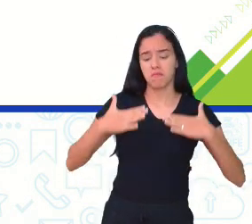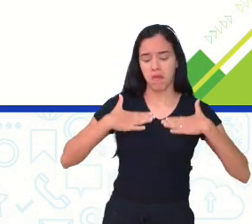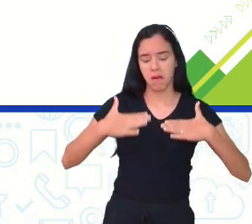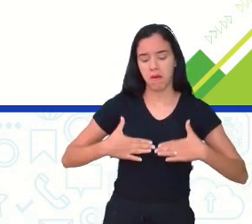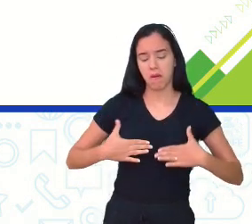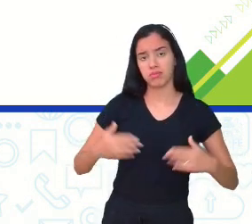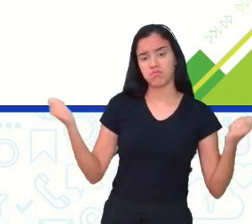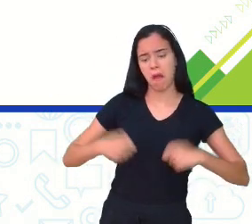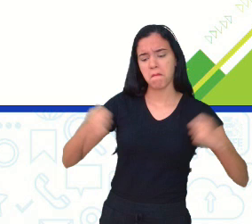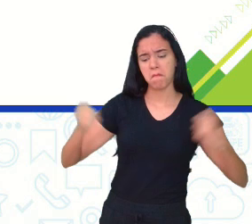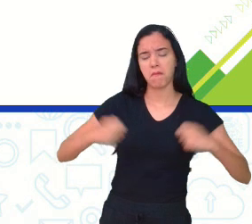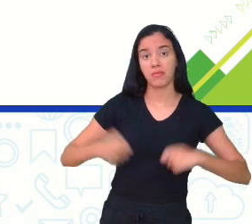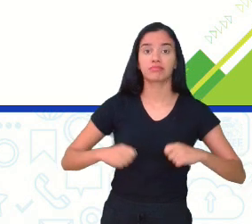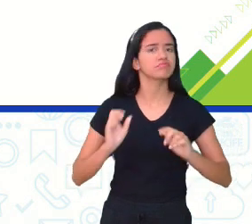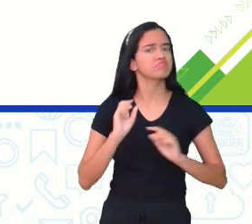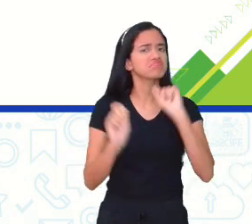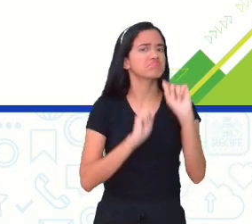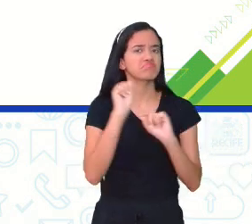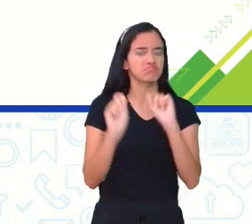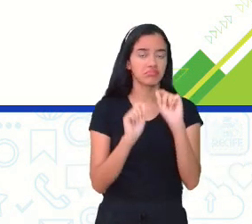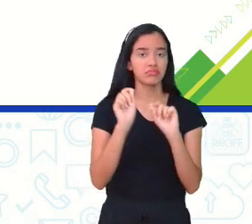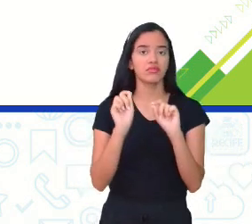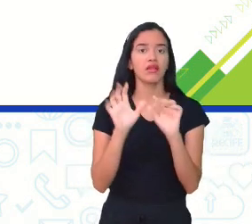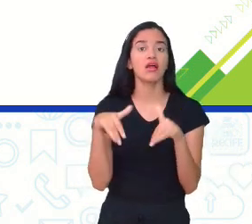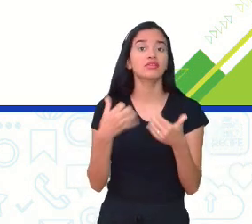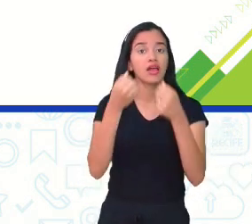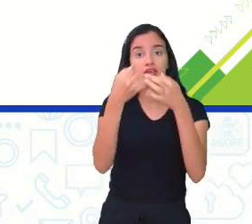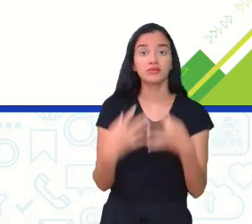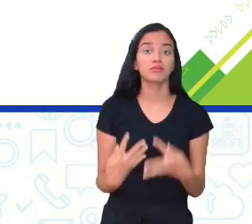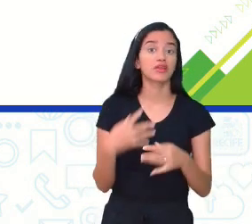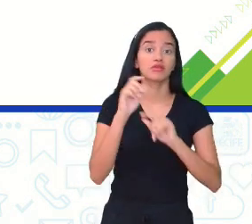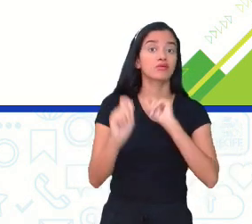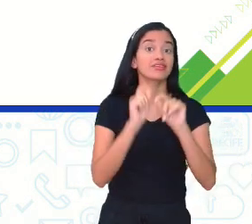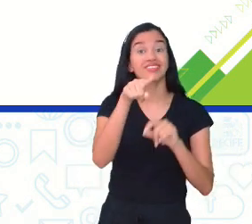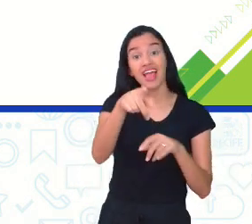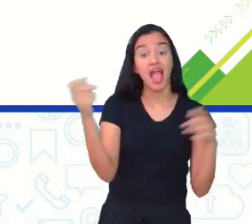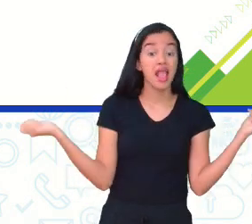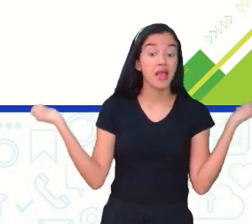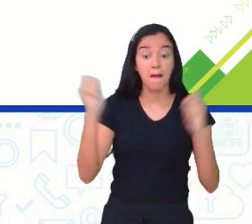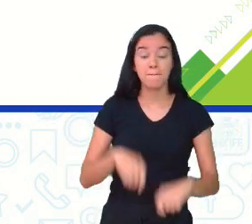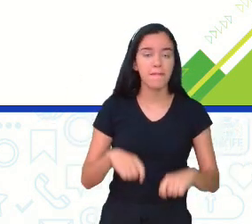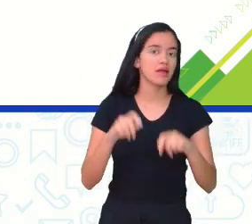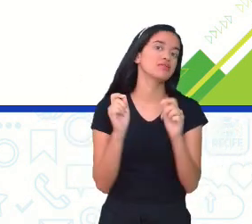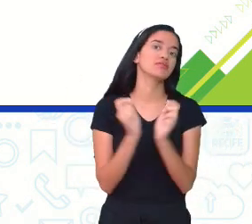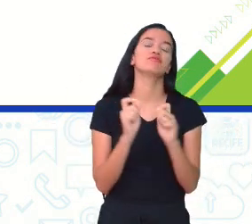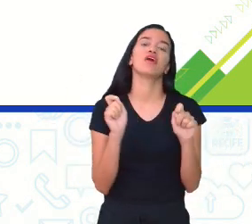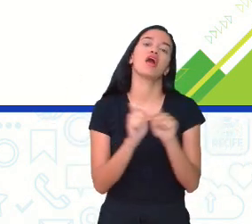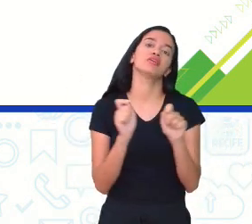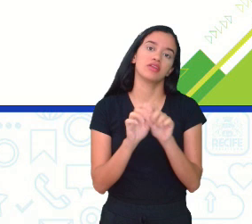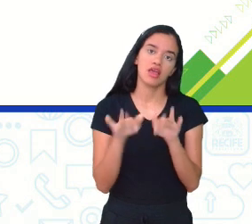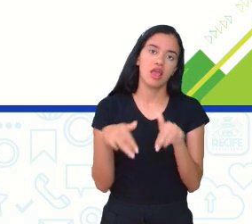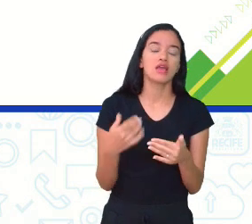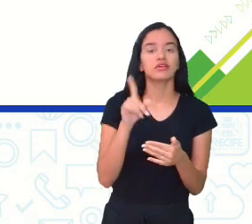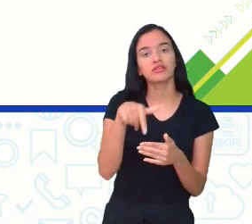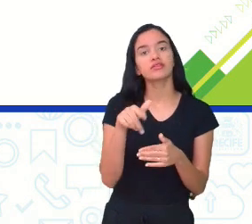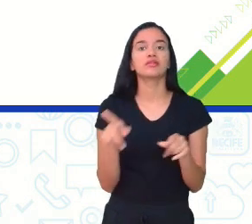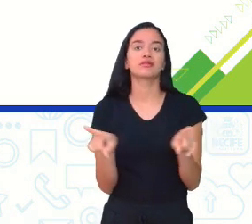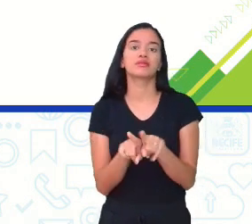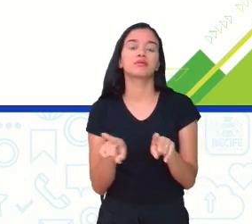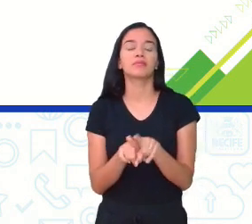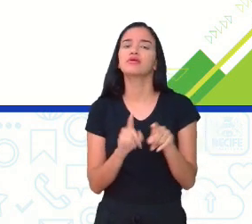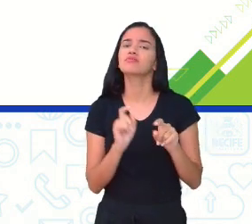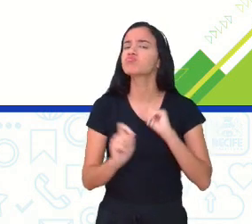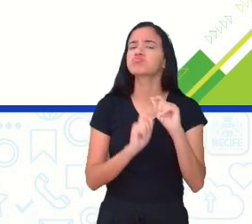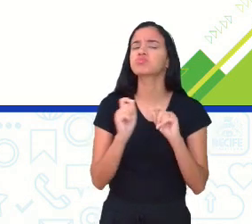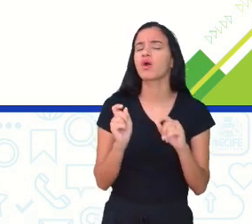né? Quando a gente fala de capacidade, a gente está falando aí do que você é capaz de fazer, né? Do que a gente é